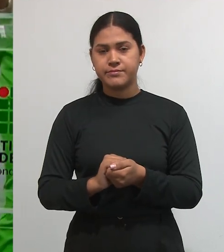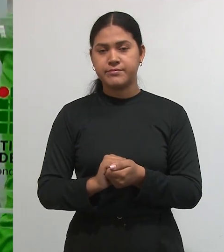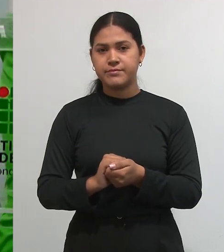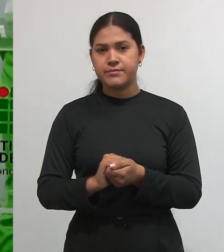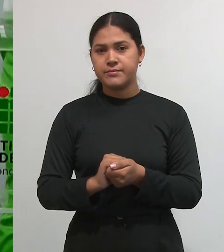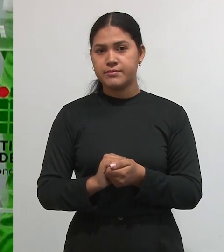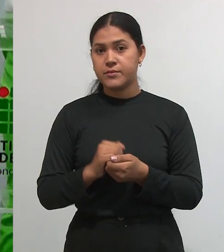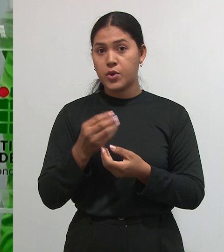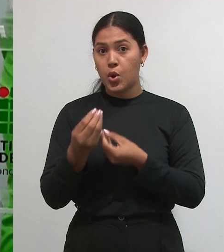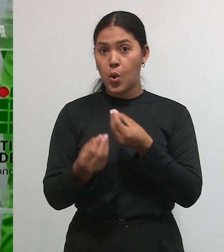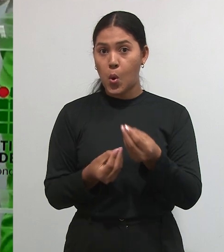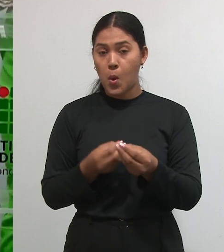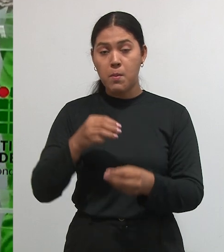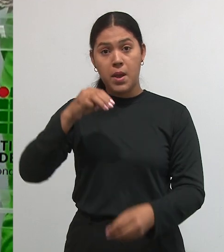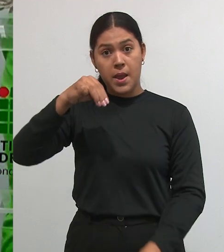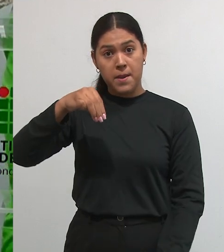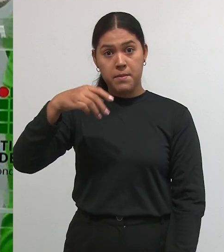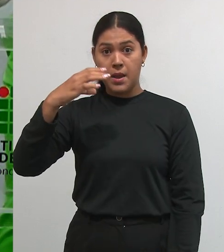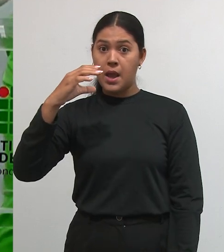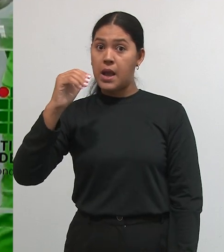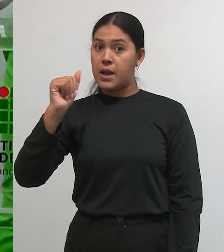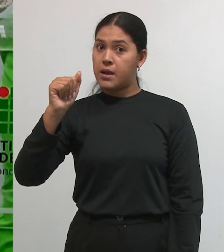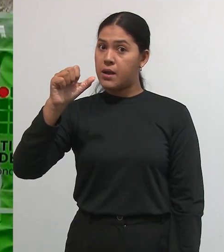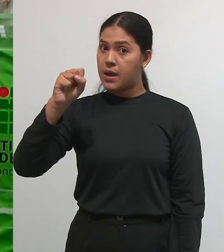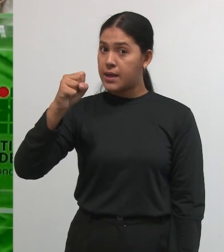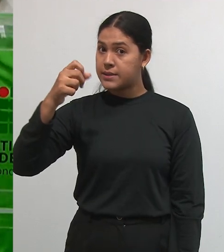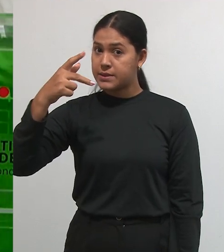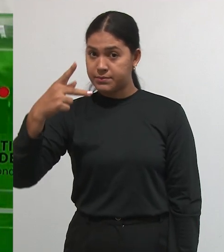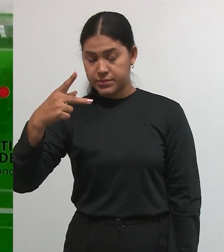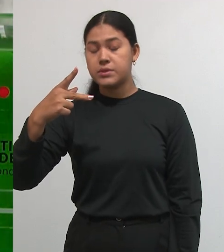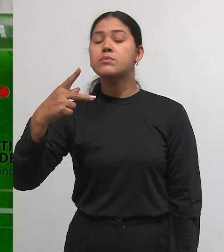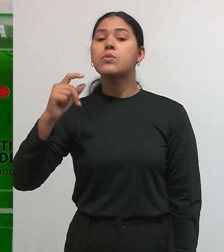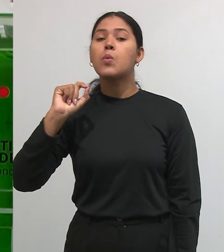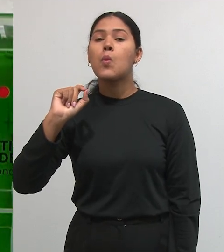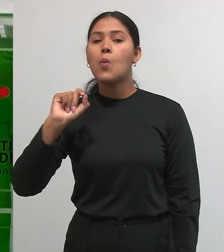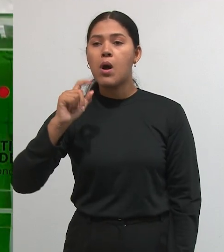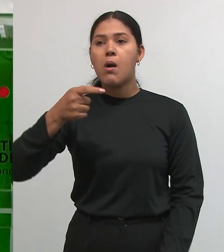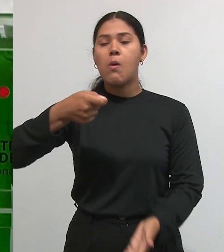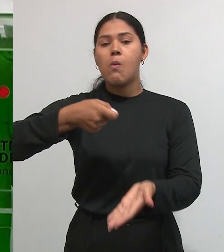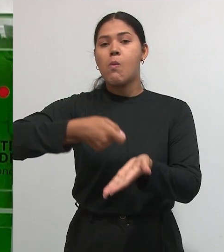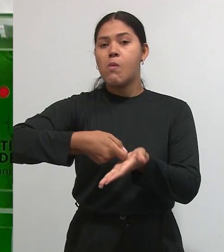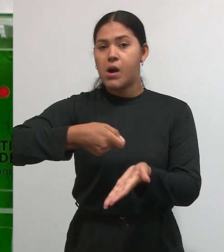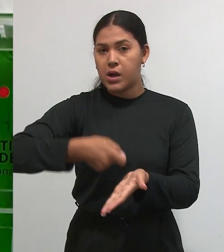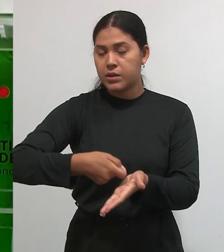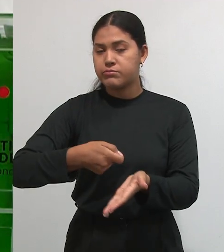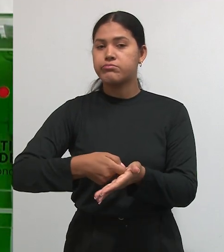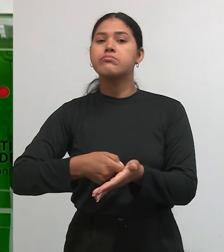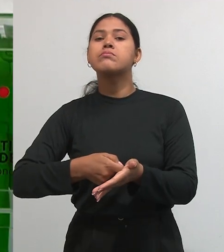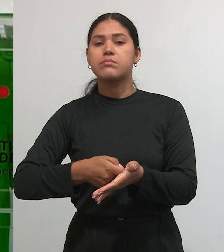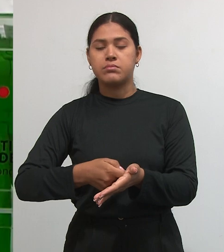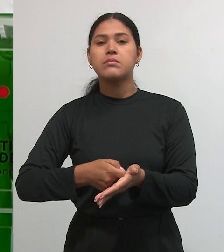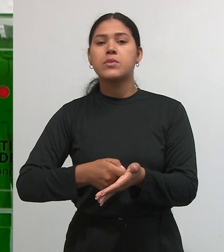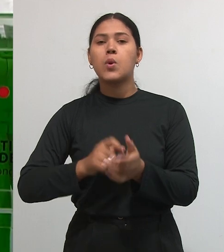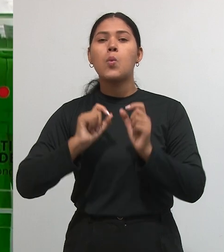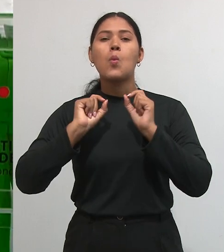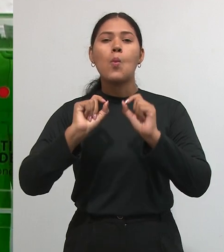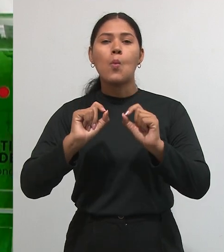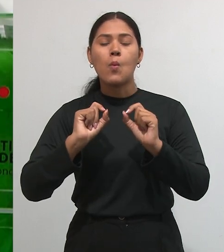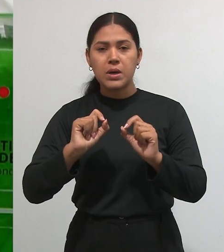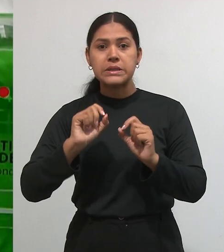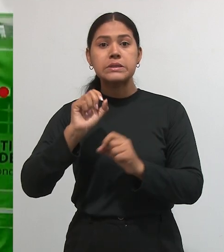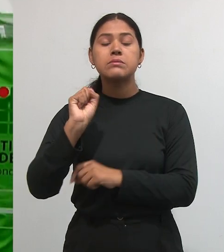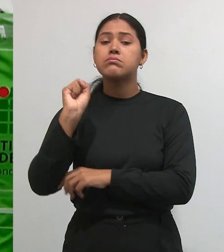Conforme o MCASP, tá? Nós vamos ver, ele é obrigatório. O MCASP informa